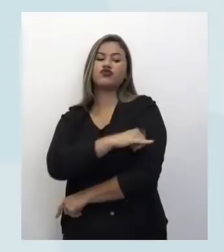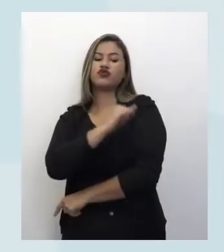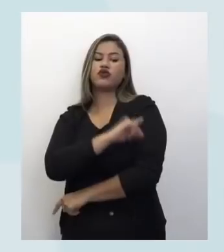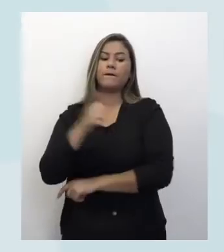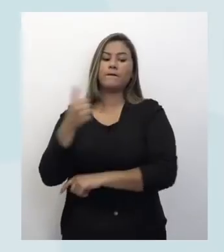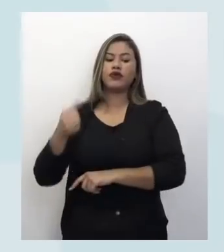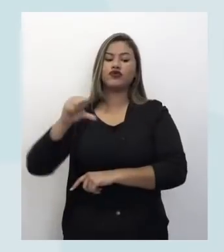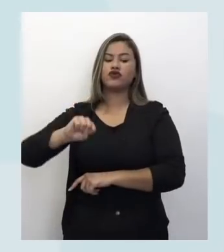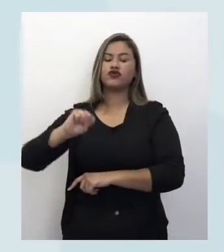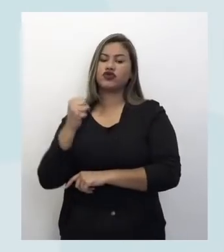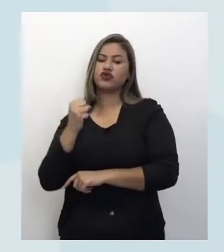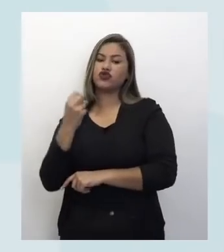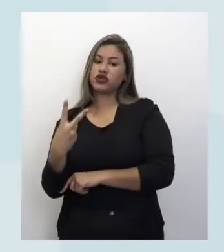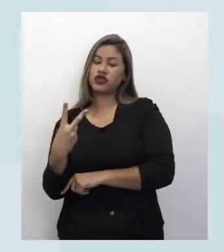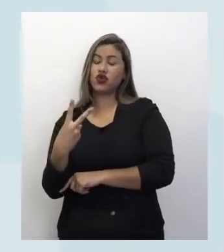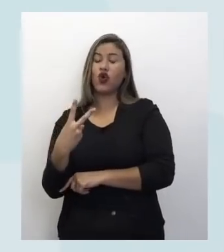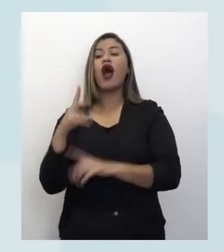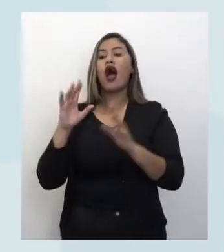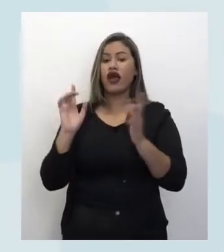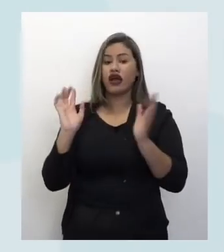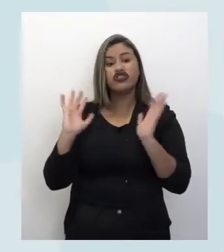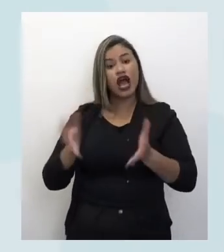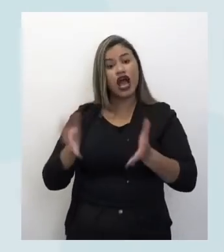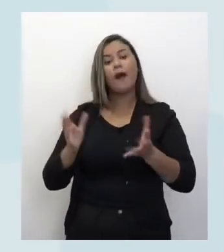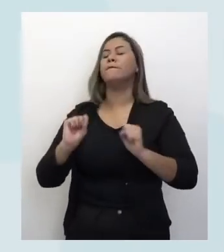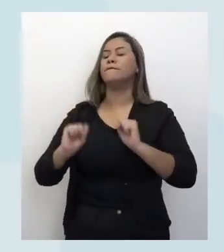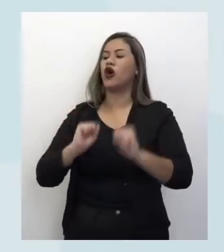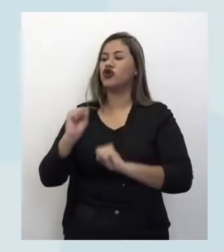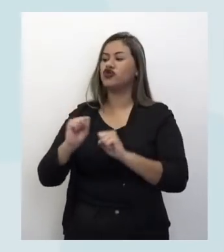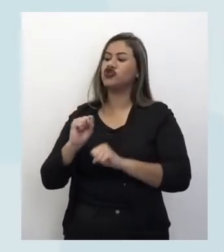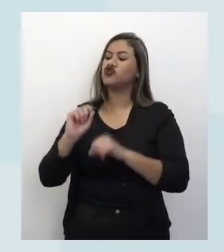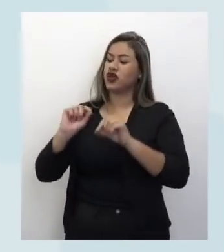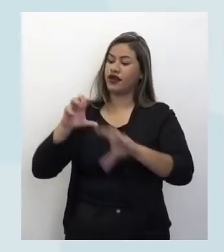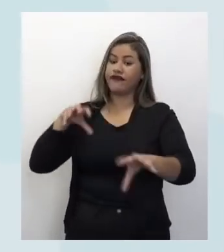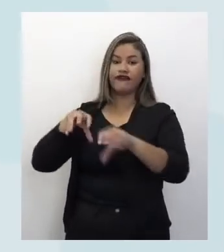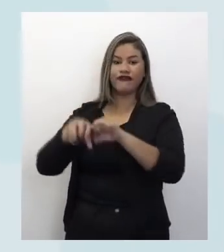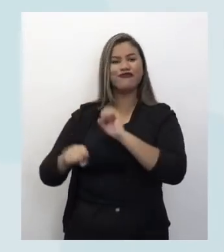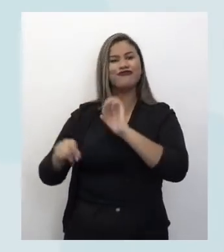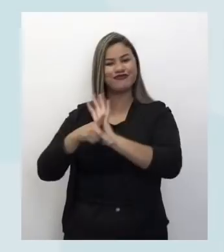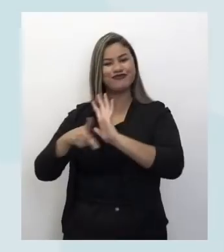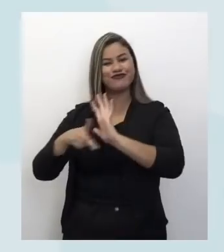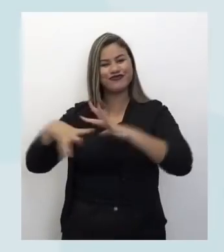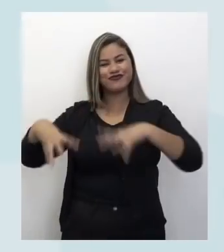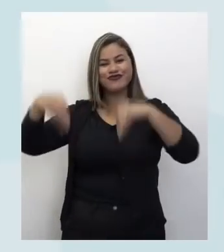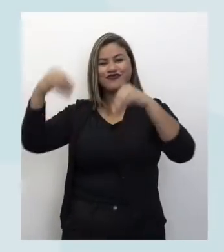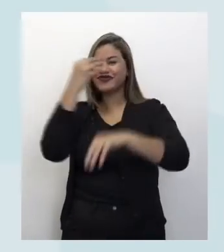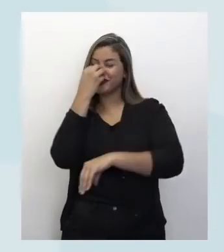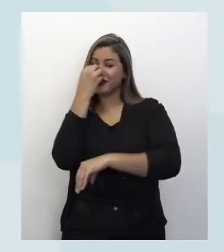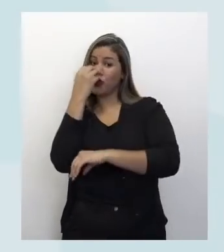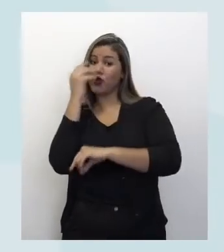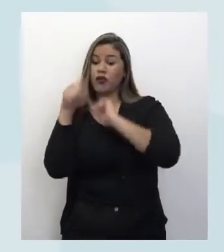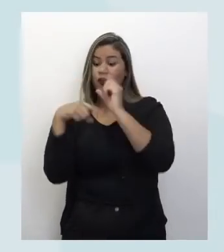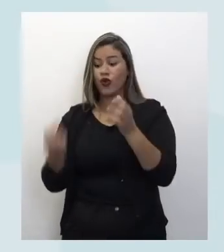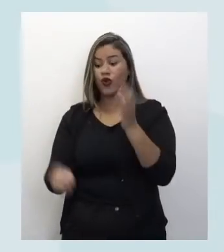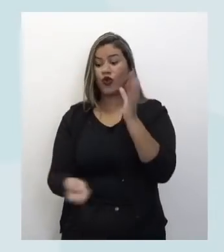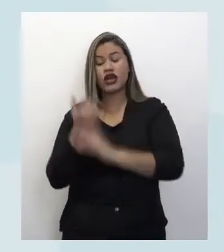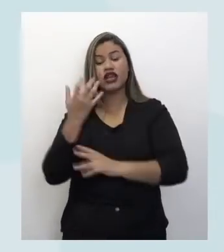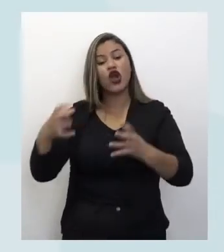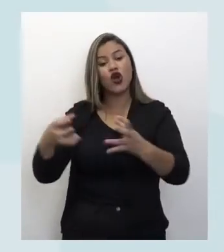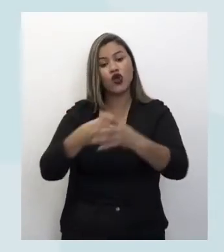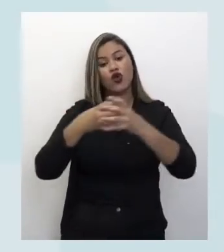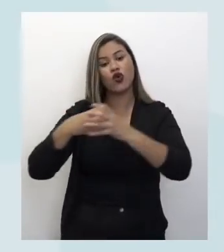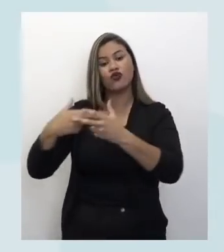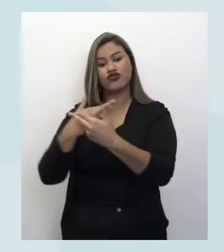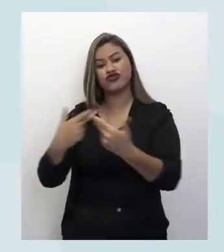quando a pessoa está formada, ela pode criar o seu próprio grupo e se apresentar. No Brasil, a gente tem muitas